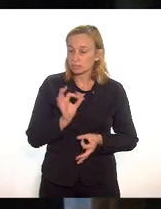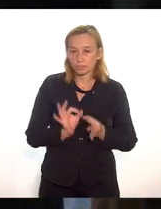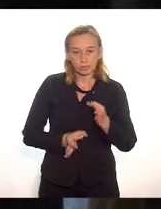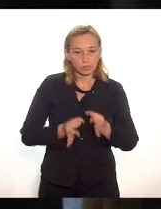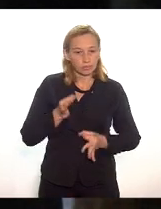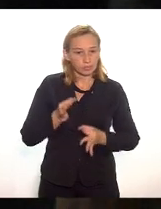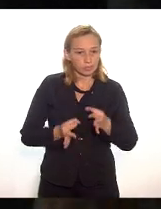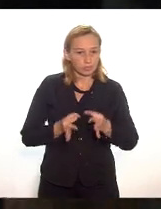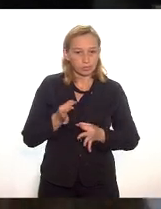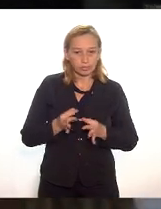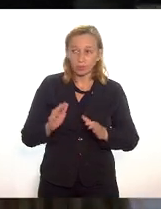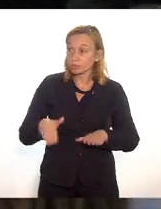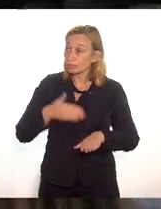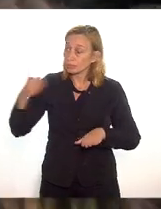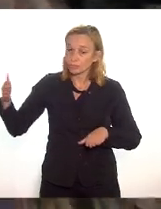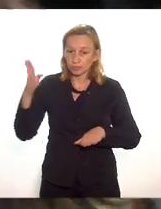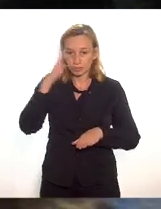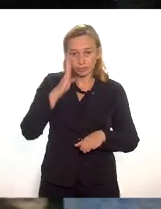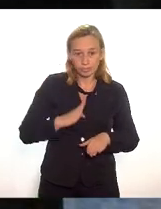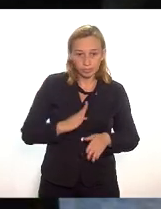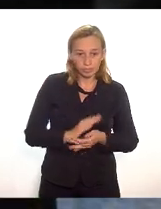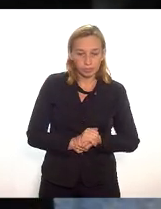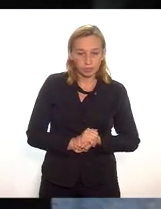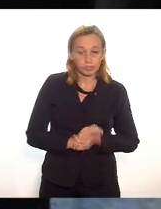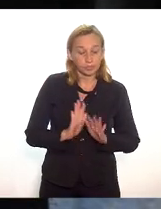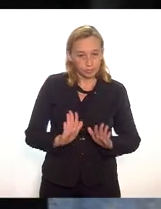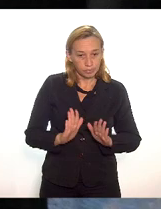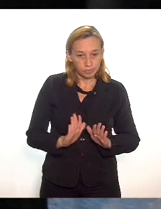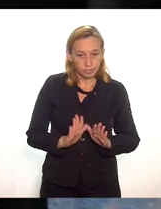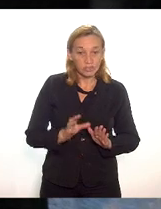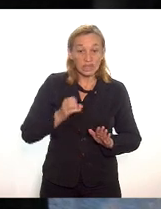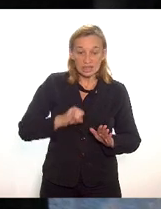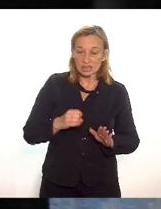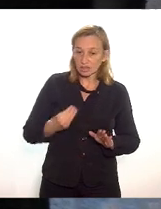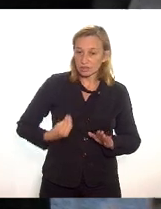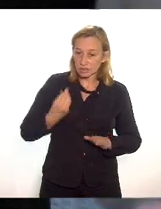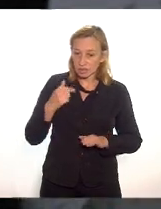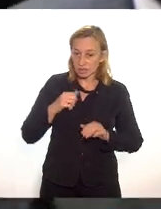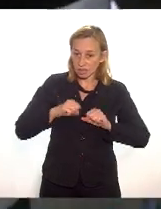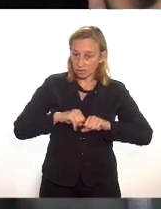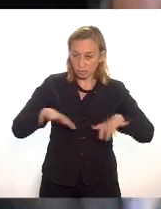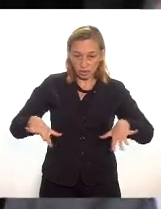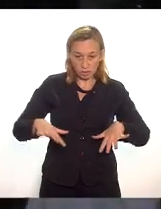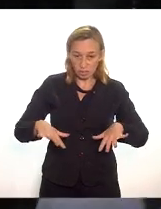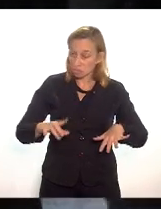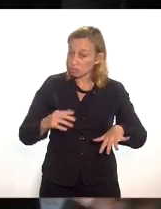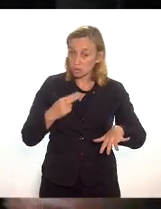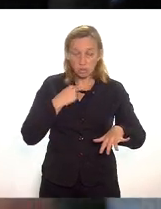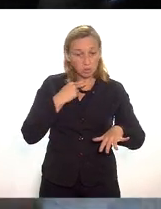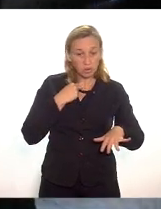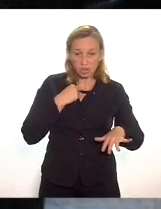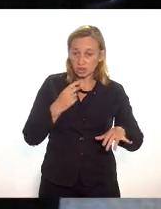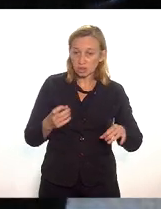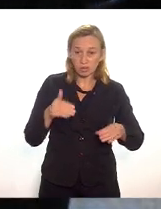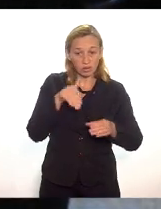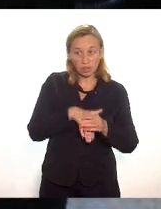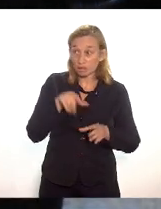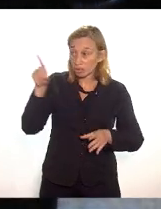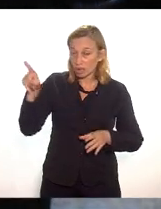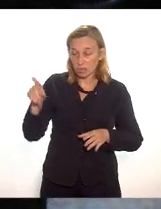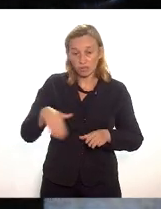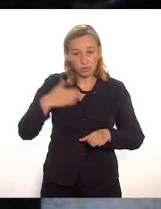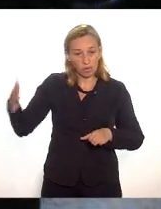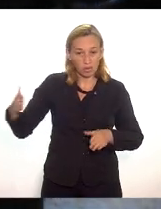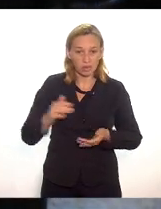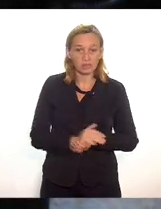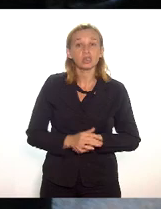justifica o exterior. Por quê? Porque caso não, nós não estivéssemos em pandemia, não poderia se votar no exterior.